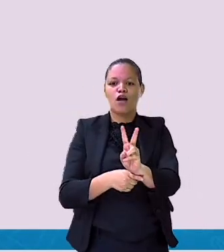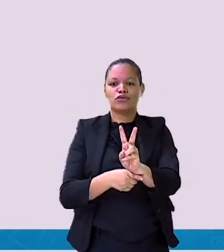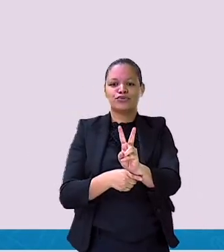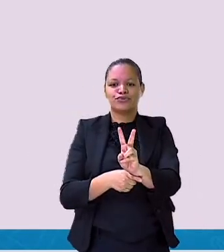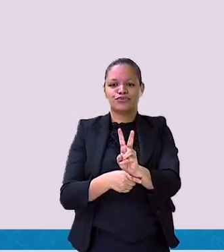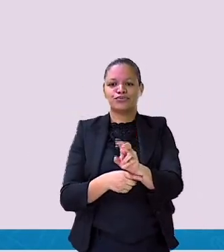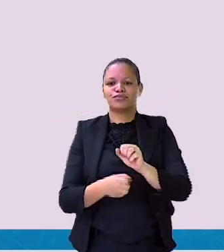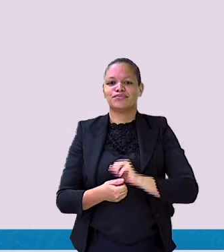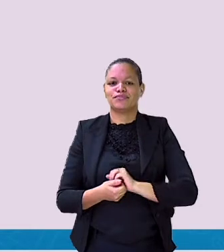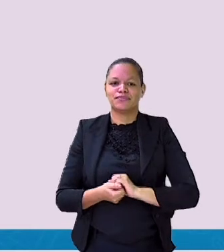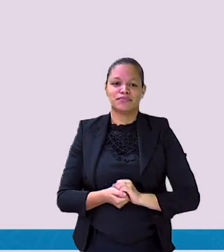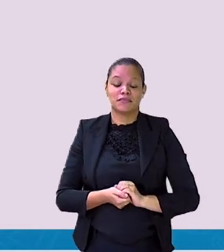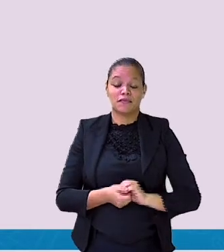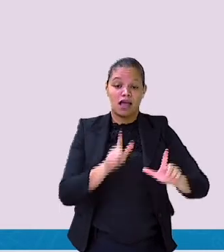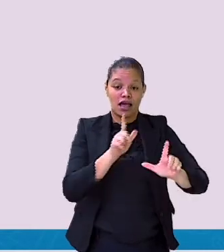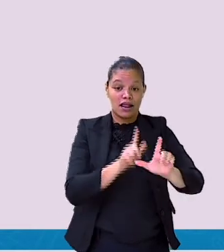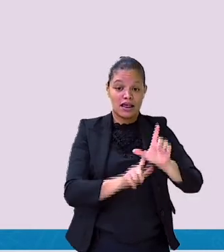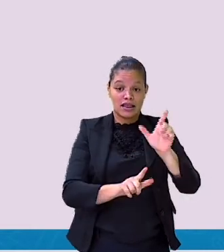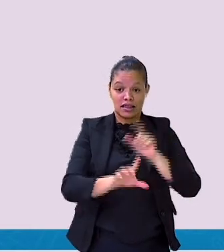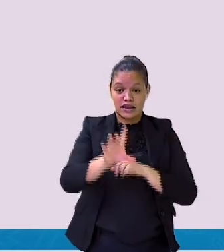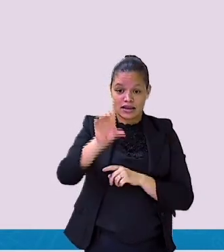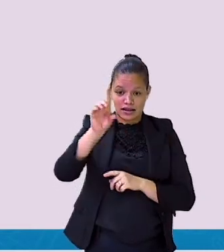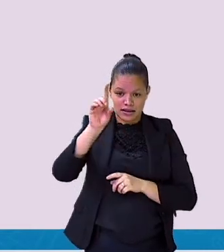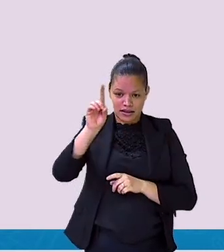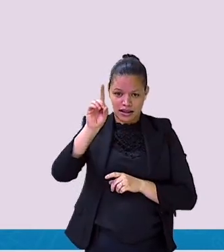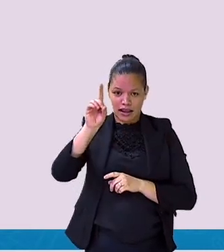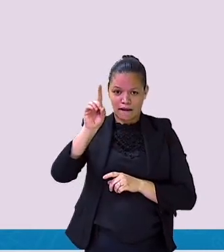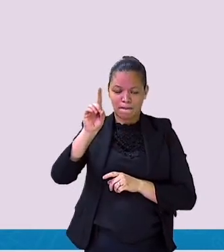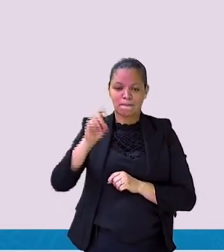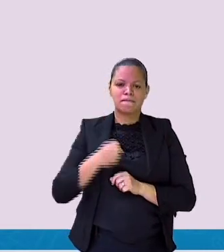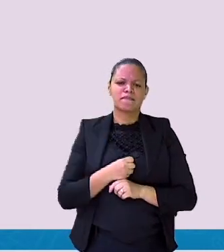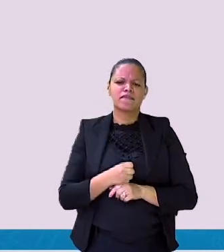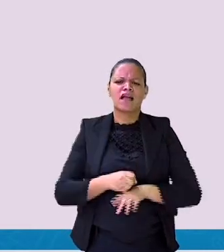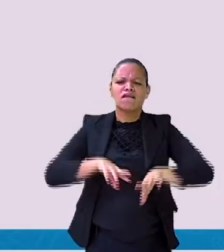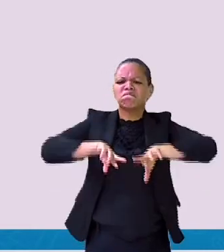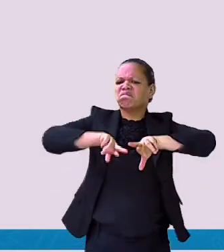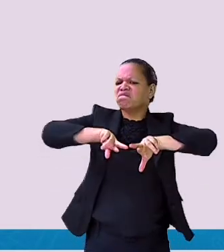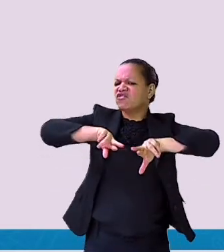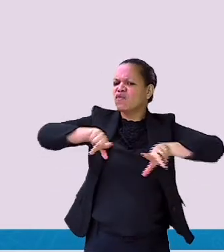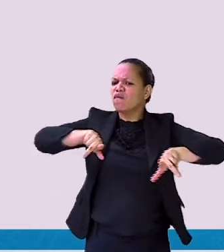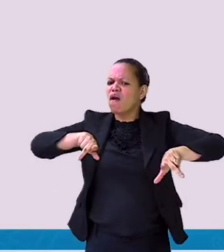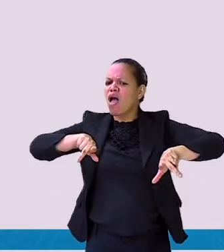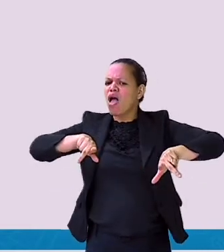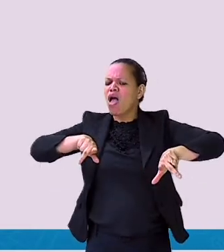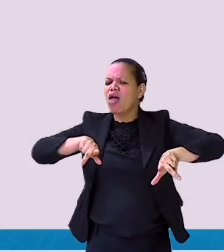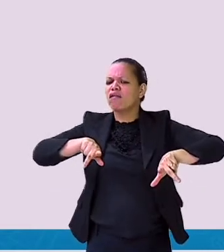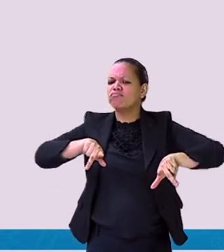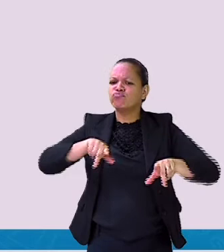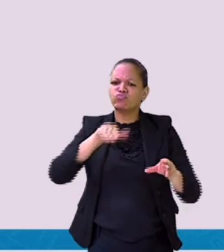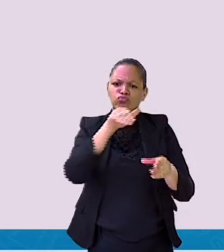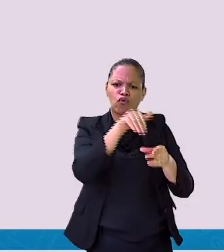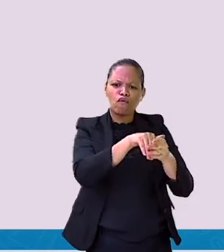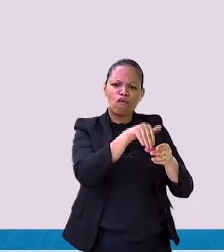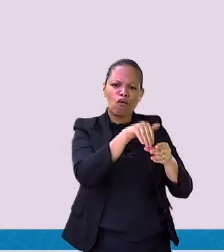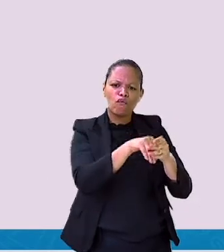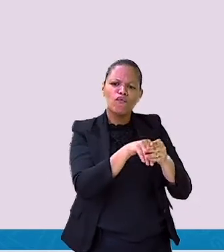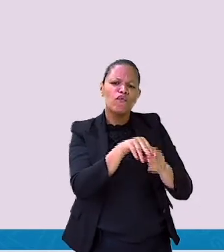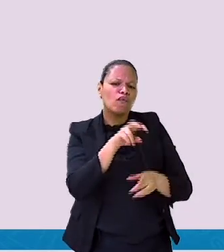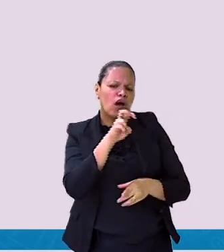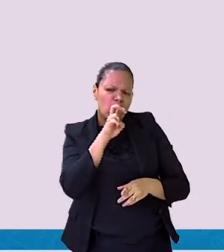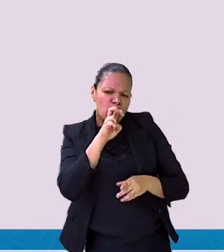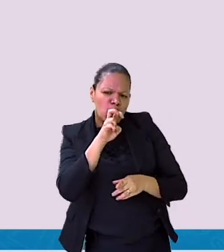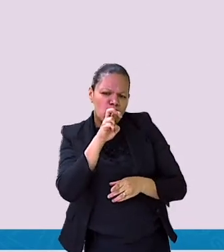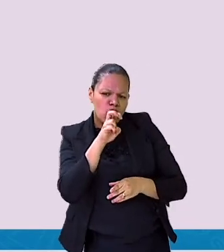votos. Agora a letra D. Qual a diferença de votos entre a Mônica e o